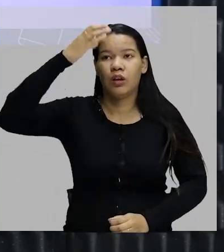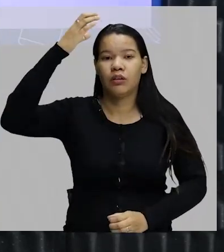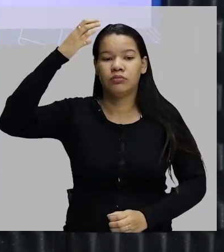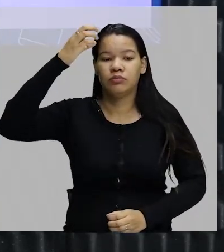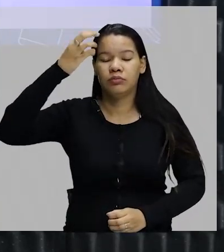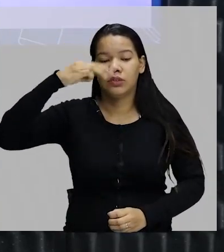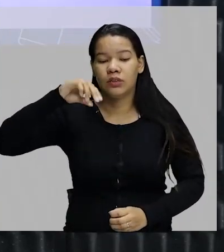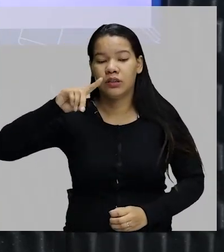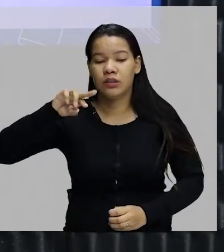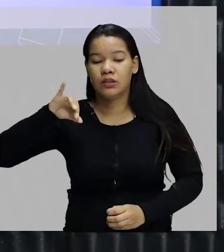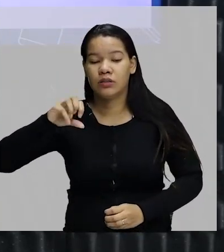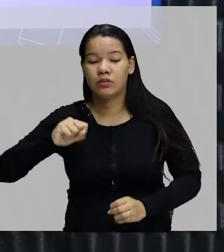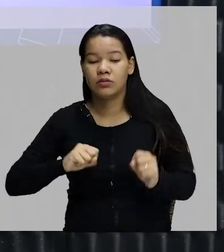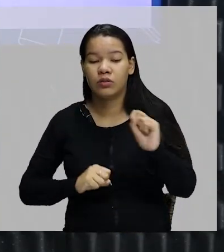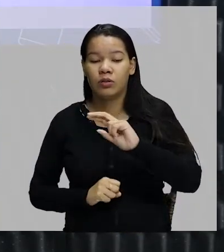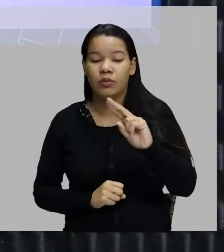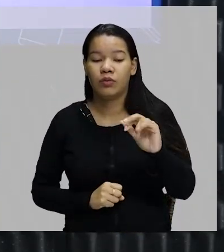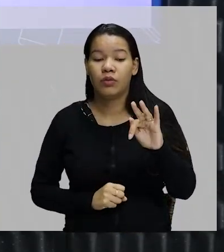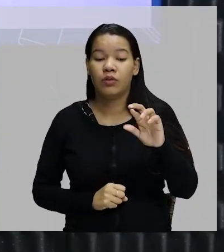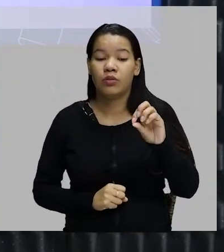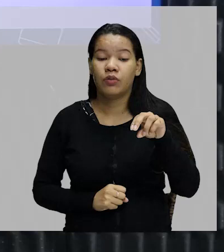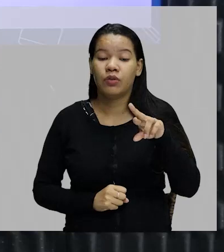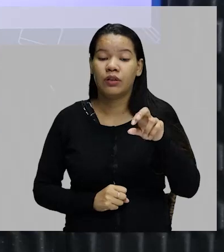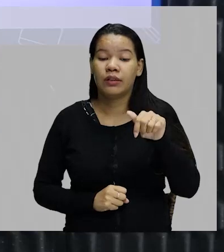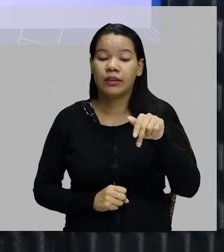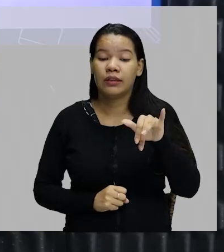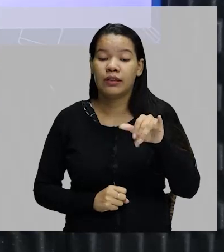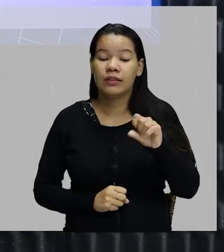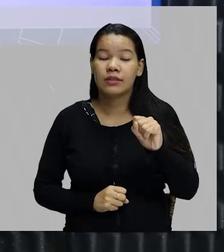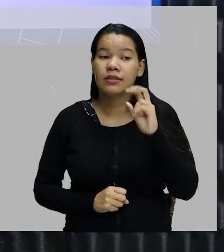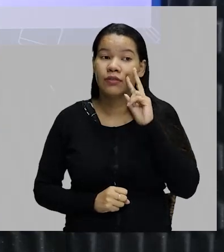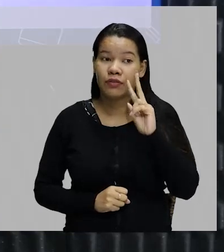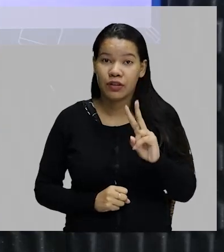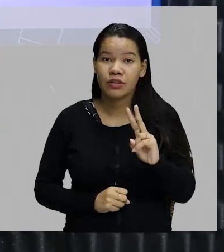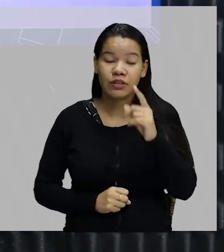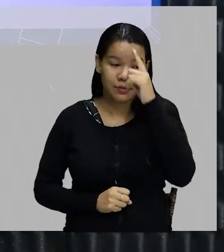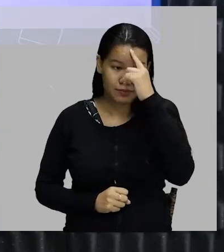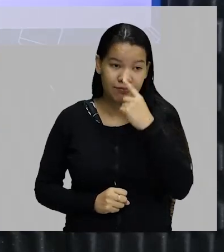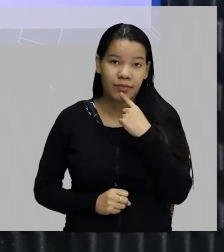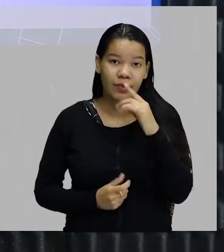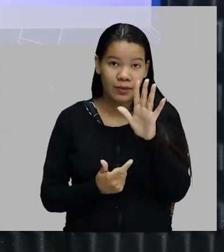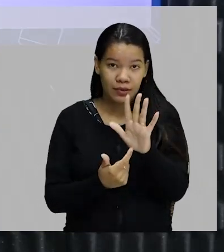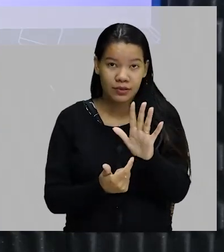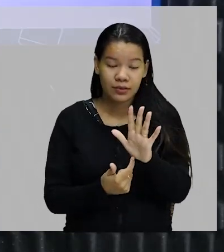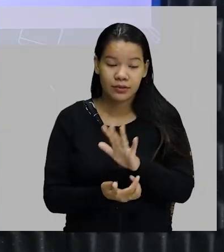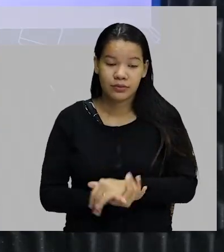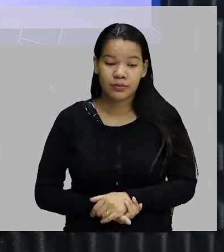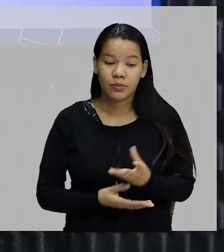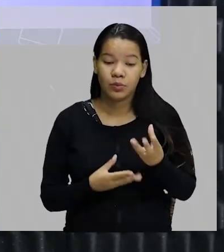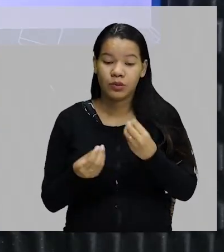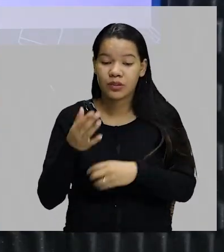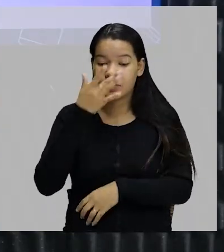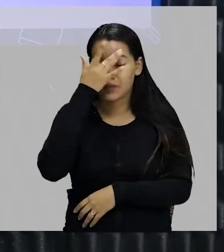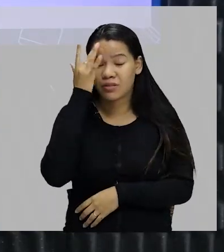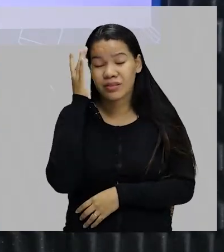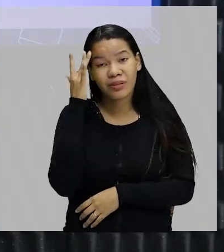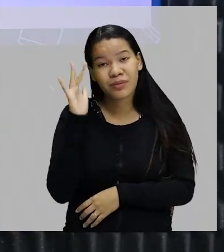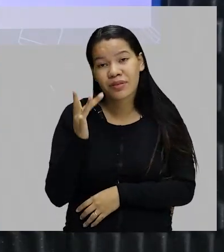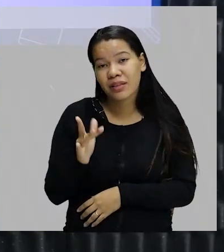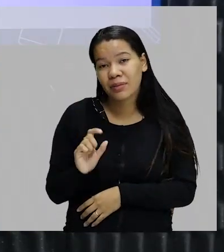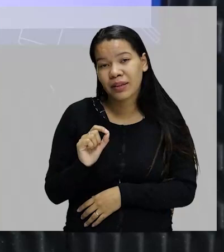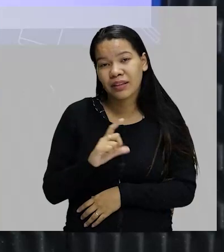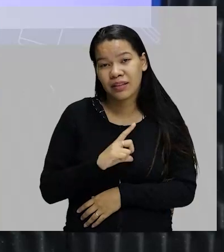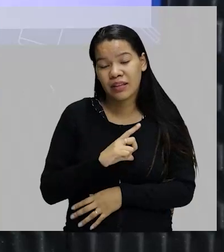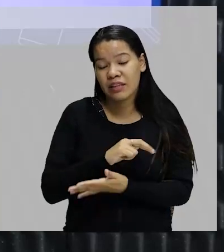denominadas forquilhas. Está aqui ó, a imagem do boi de Zabumba ou Guimarães. Muitas pessoas não sabem que existe